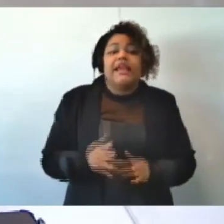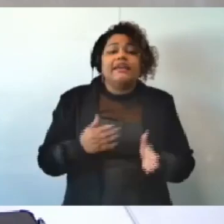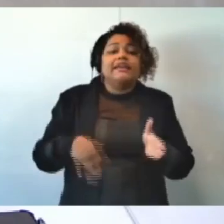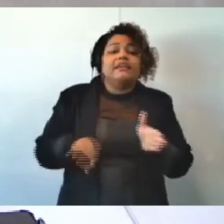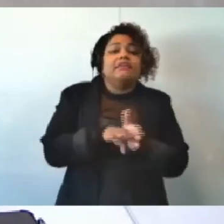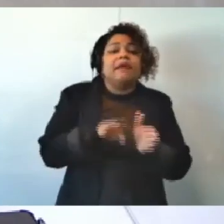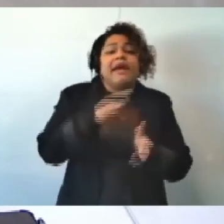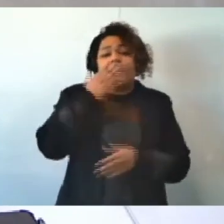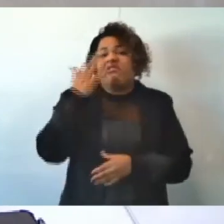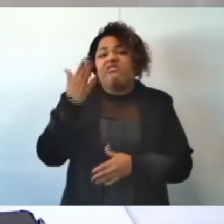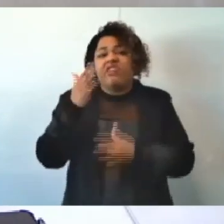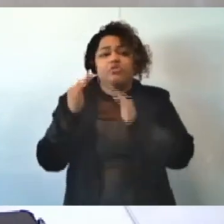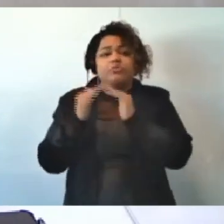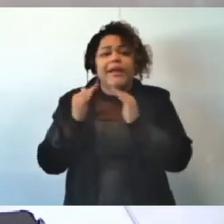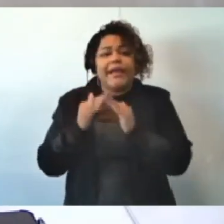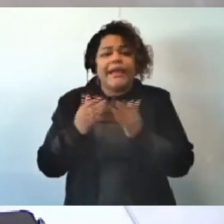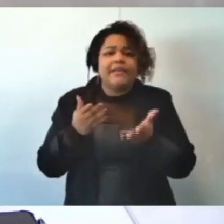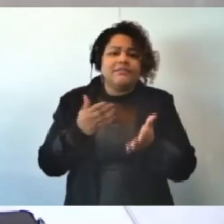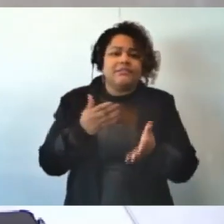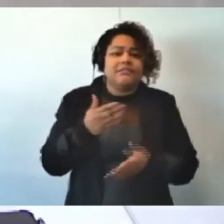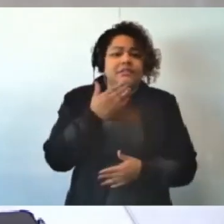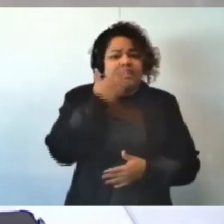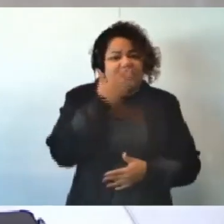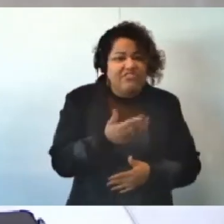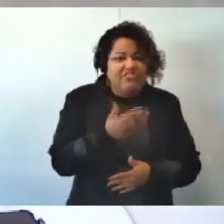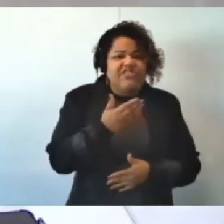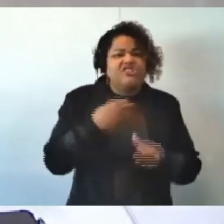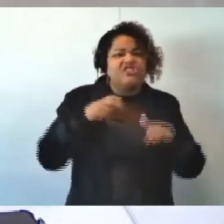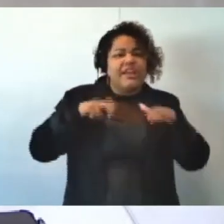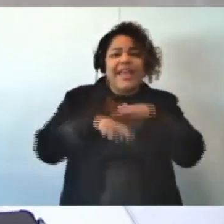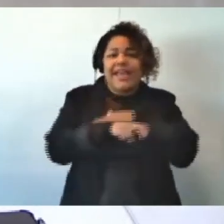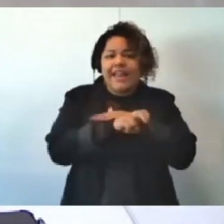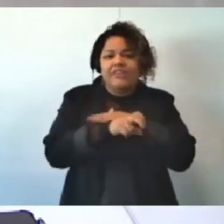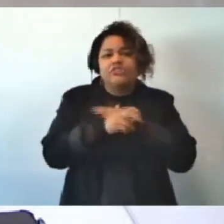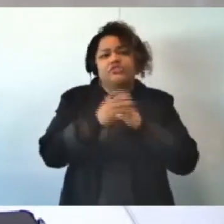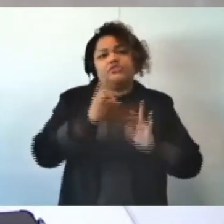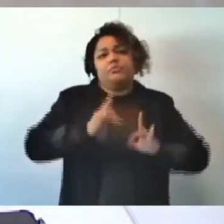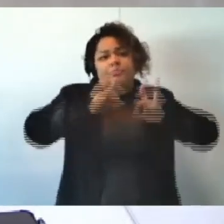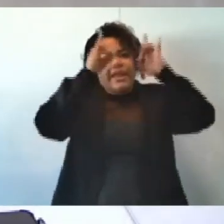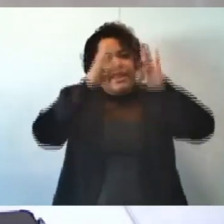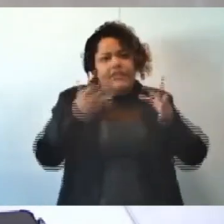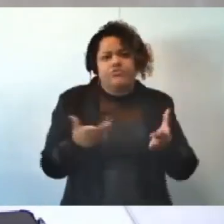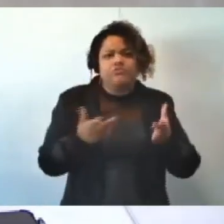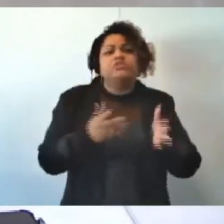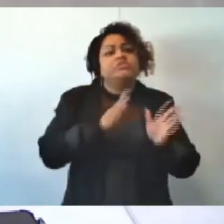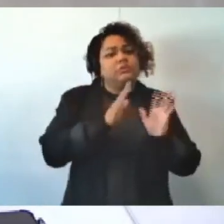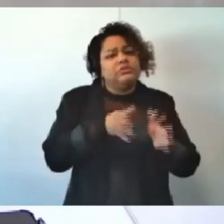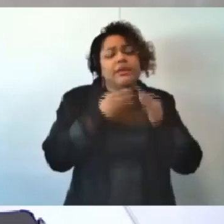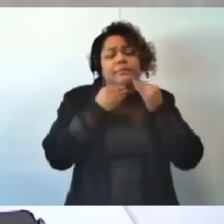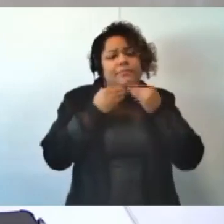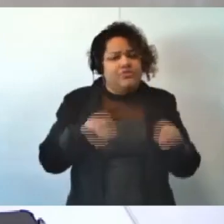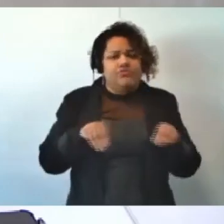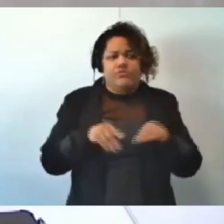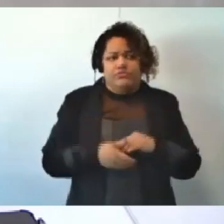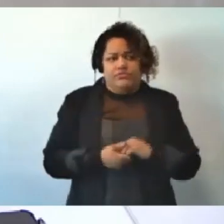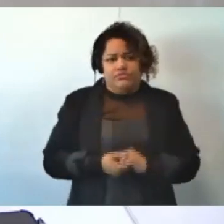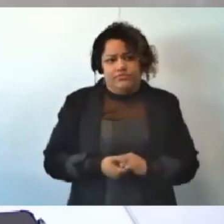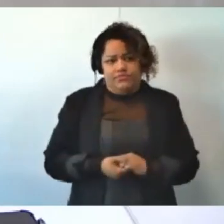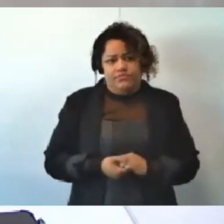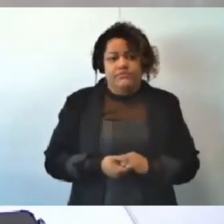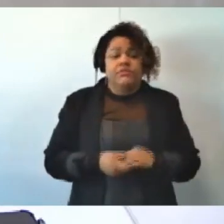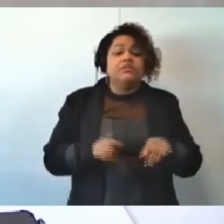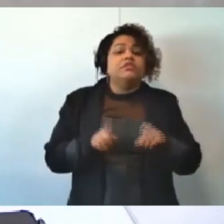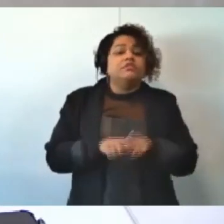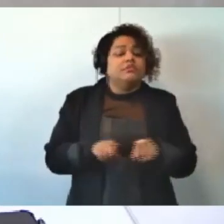prédios. Então, assim, esse prejuízo já está ocorrendo. Um outro ponto também que foi colocado, que o Silvio lembrou, a